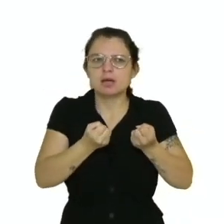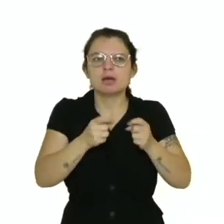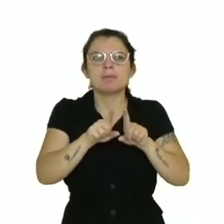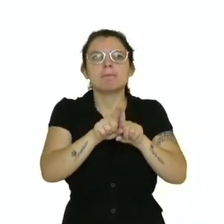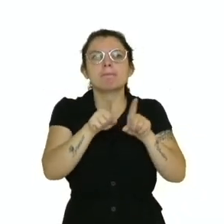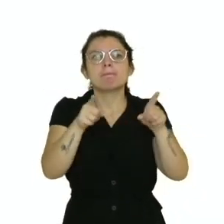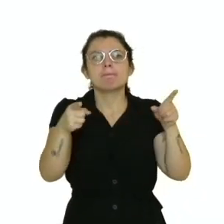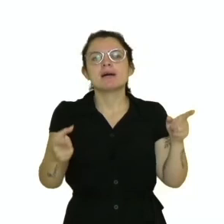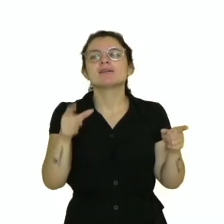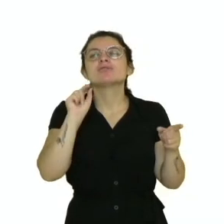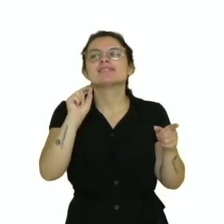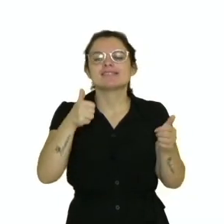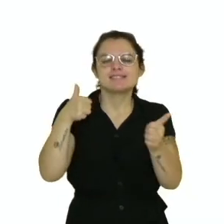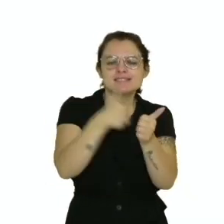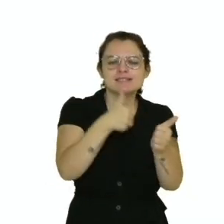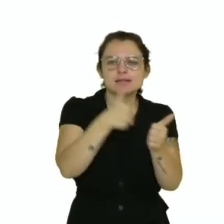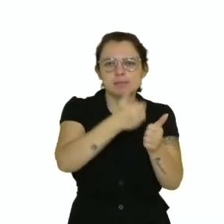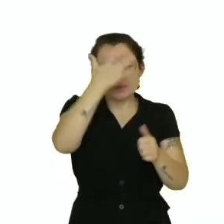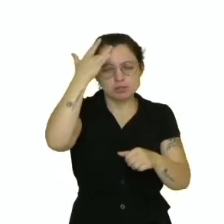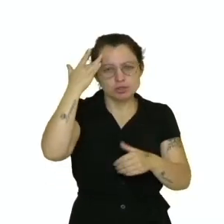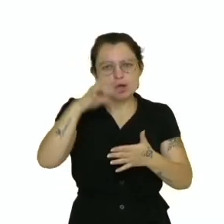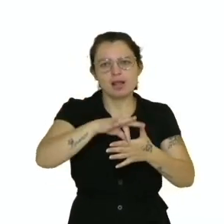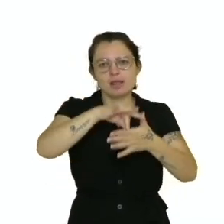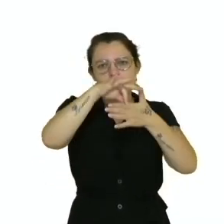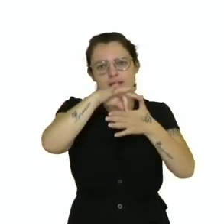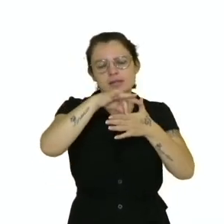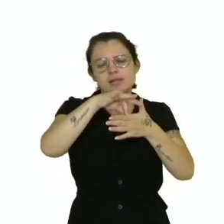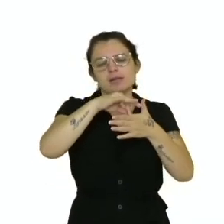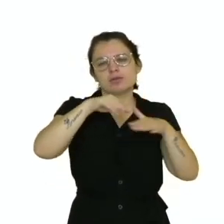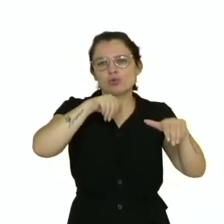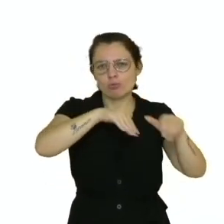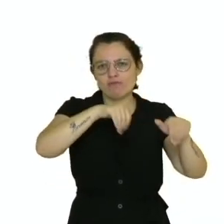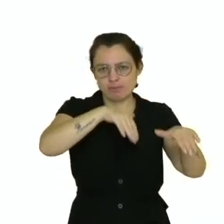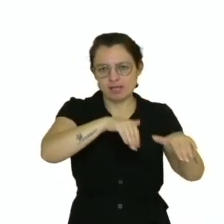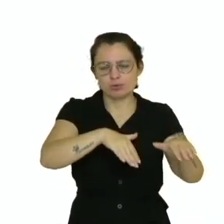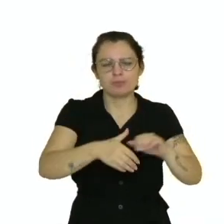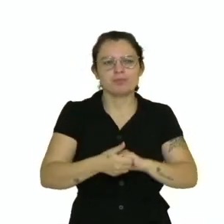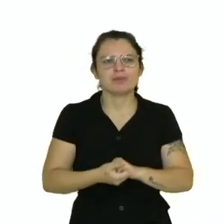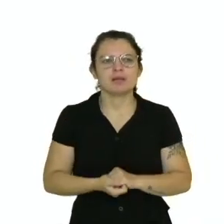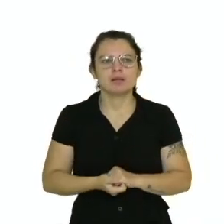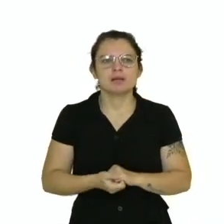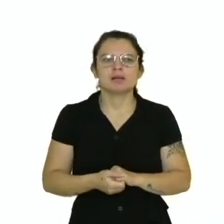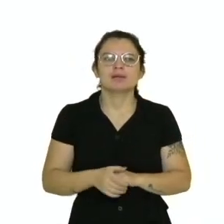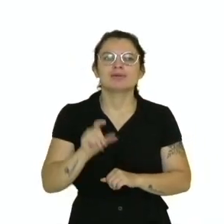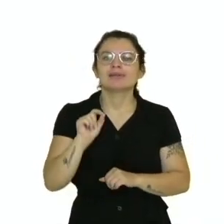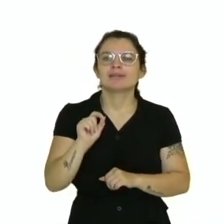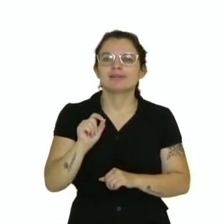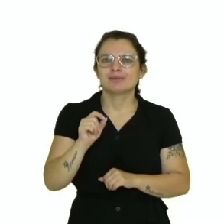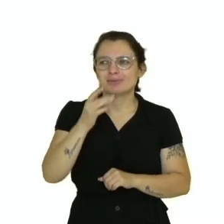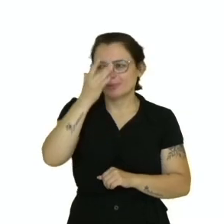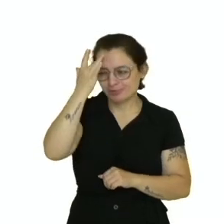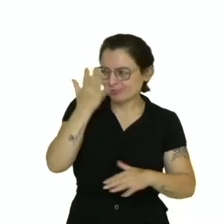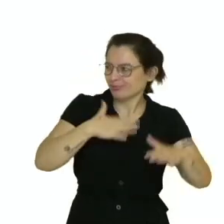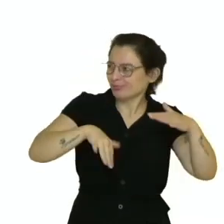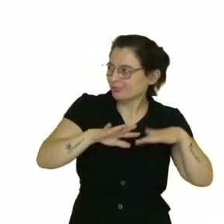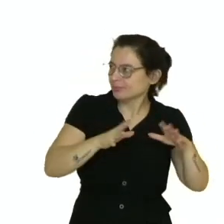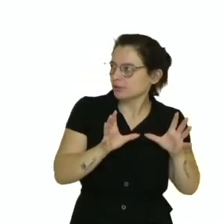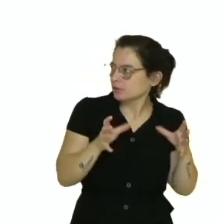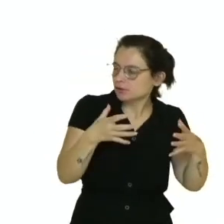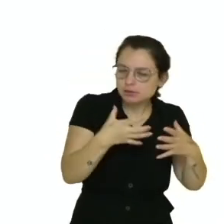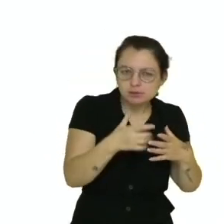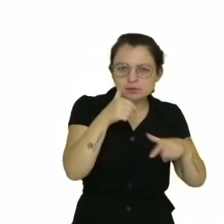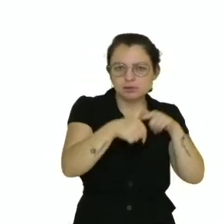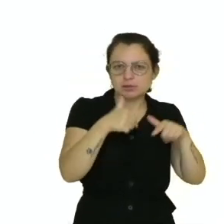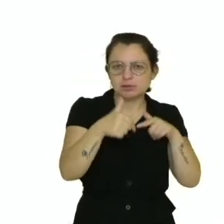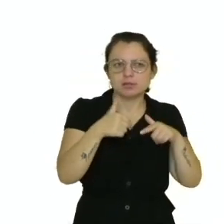porém passaram a perseguir e demitir os principais líderes grevistas, o que obrigou os trabalhadores a se organizarem em torno